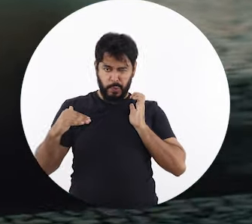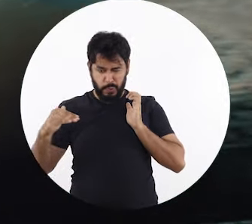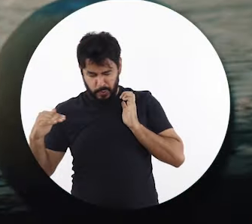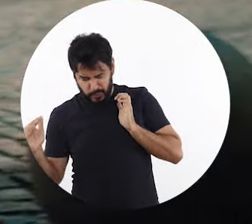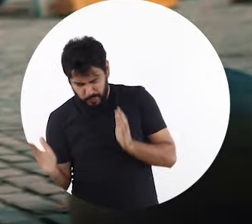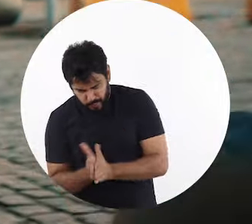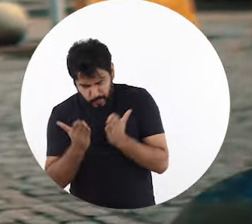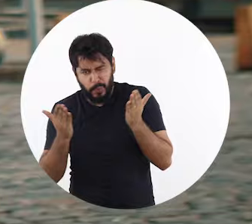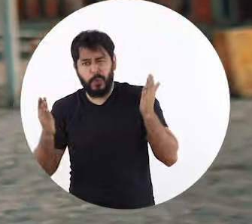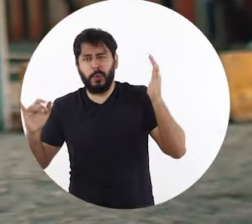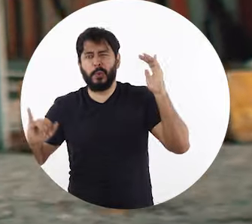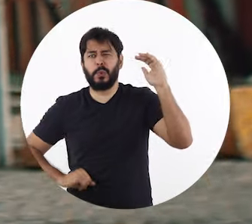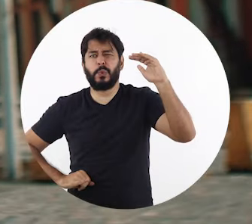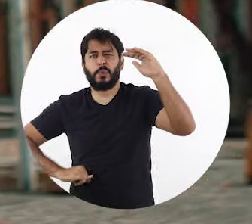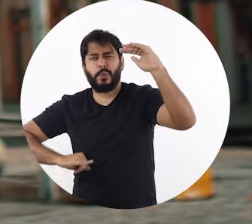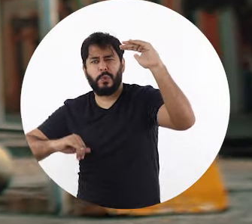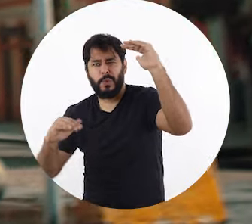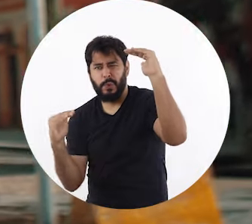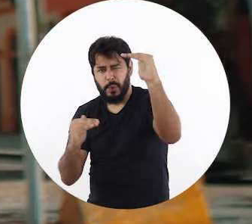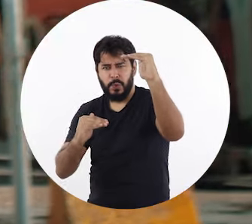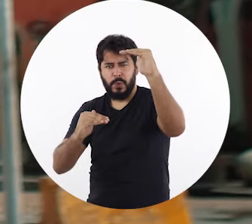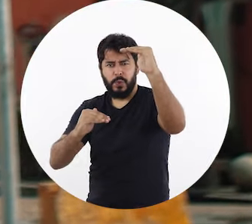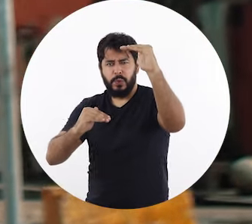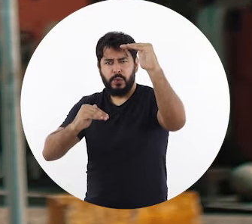baixo desce.